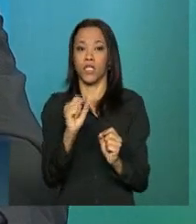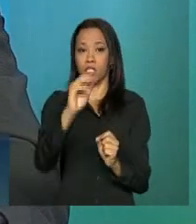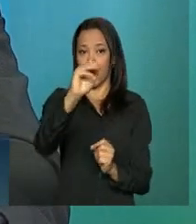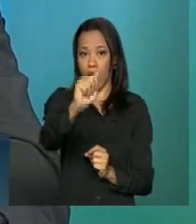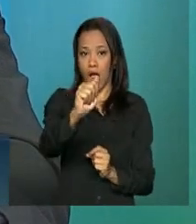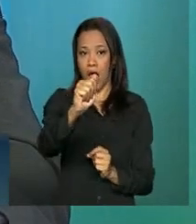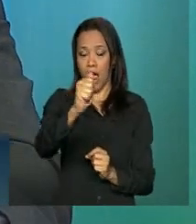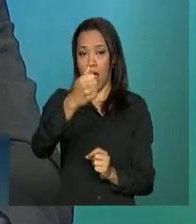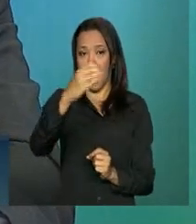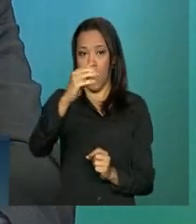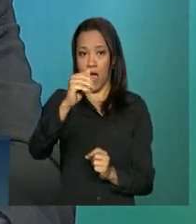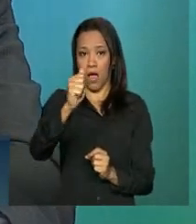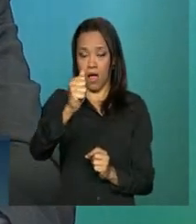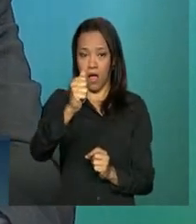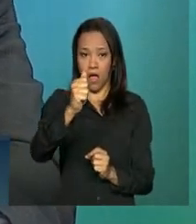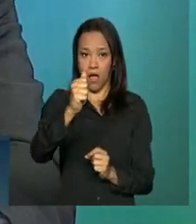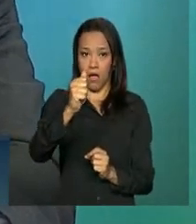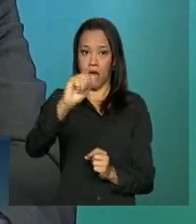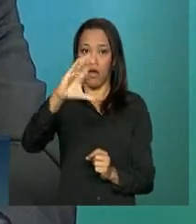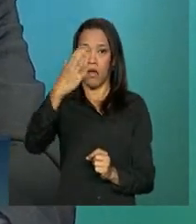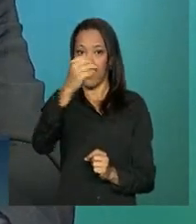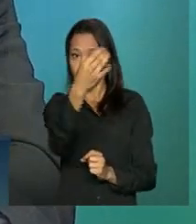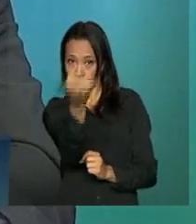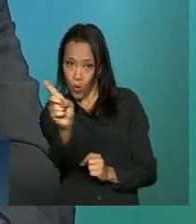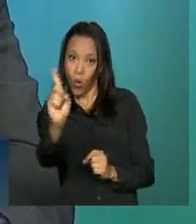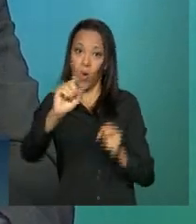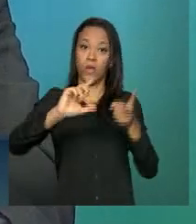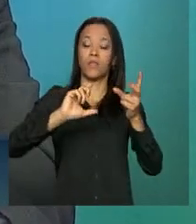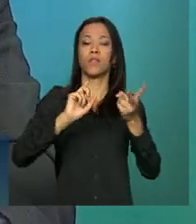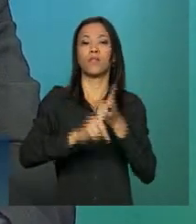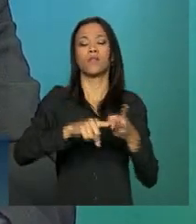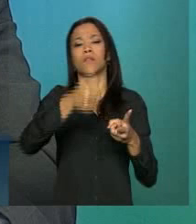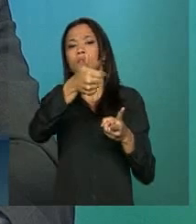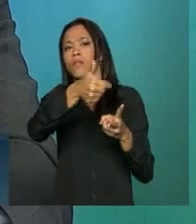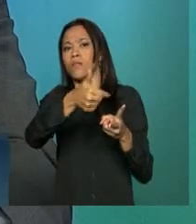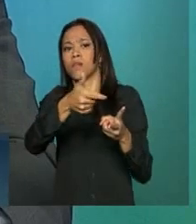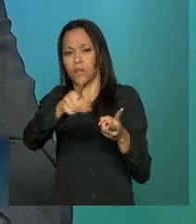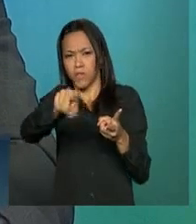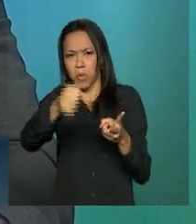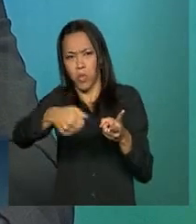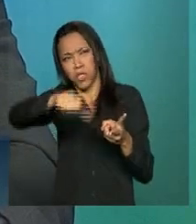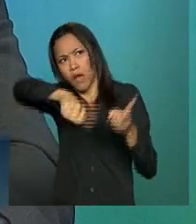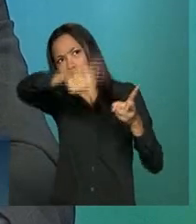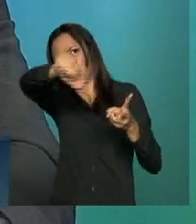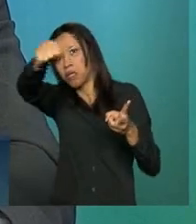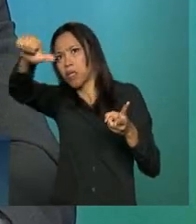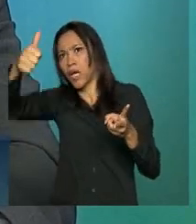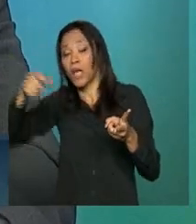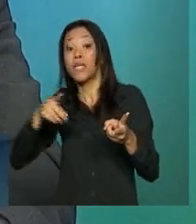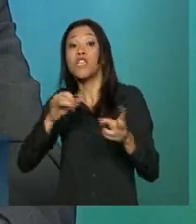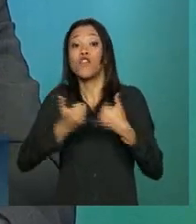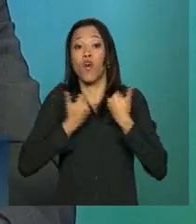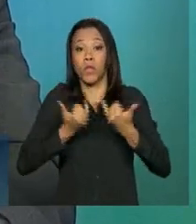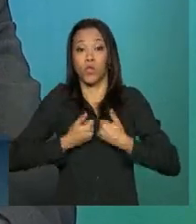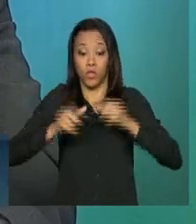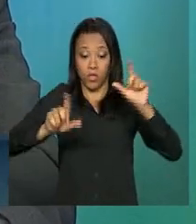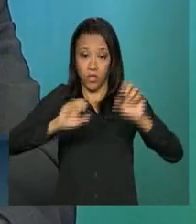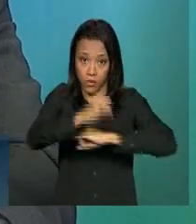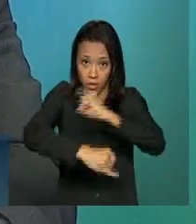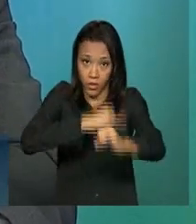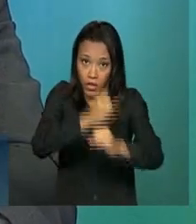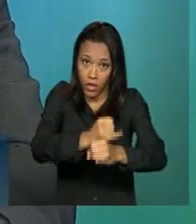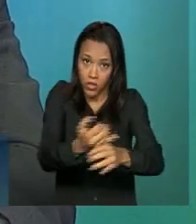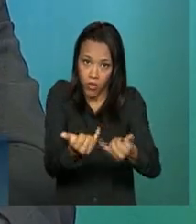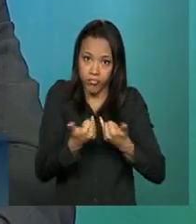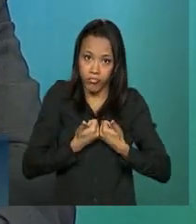ali lançado há um ano e pouco, outros que são muito tradicionais, né? Que, além de trazer notícias online, também oferecem preços. Muito